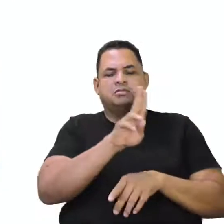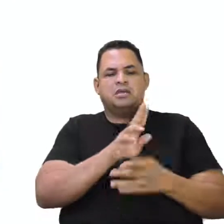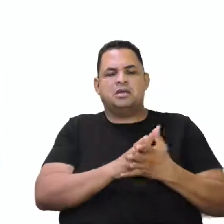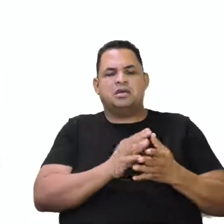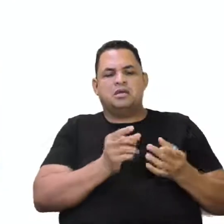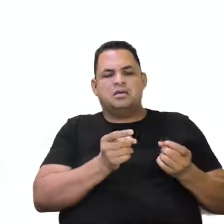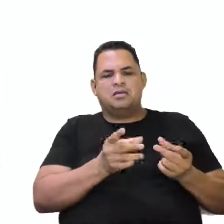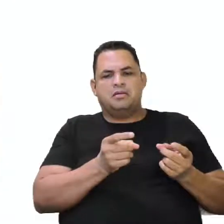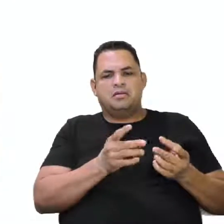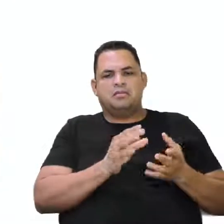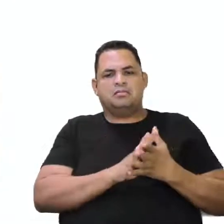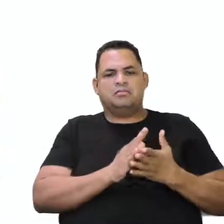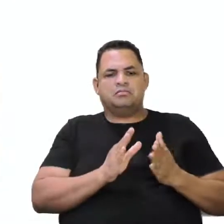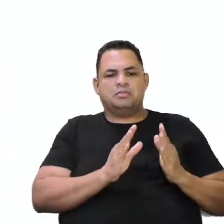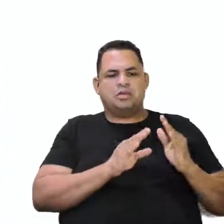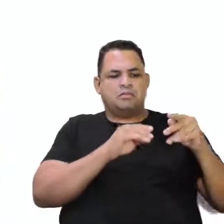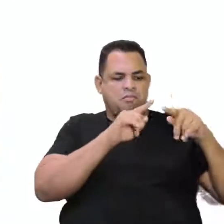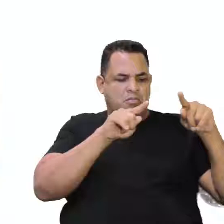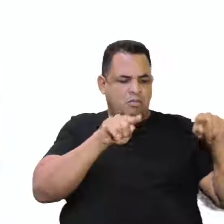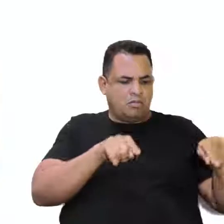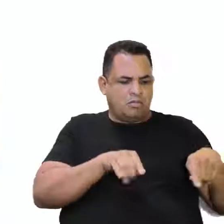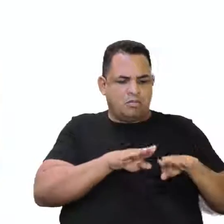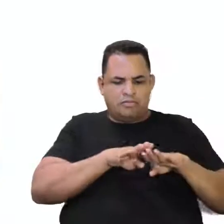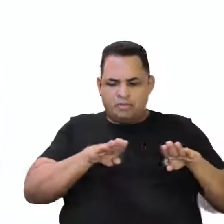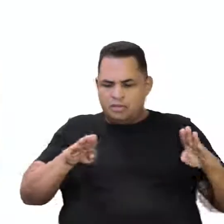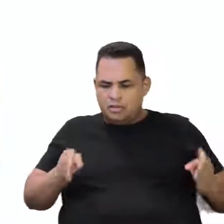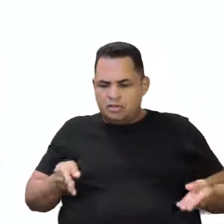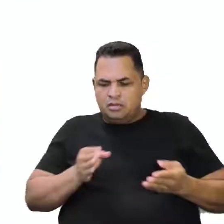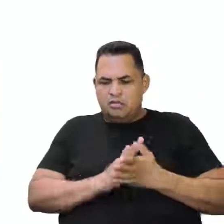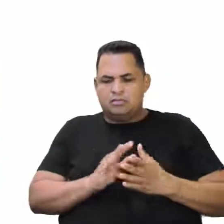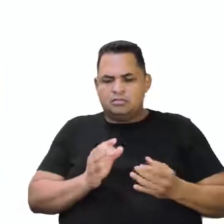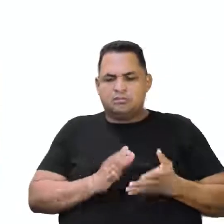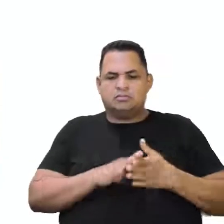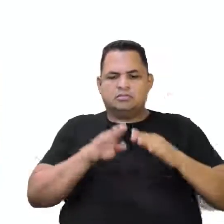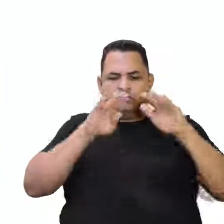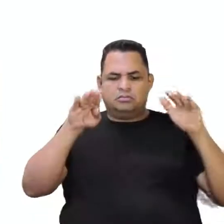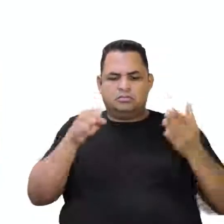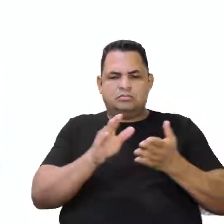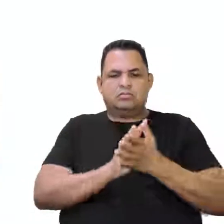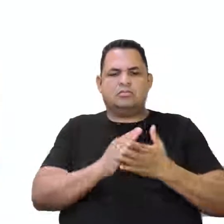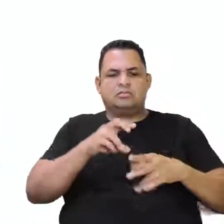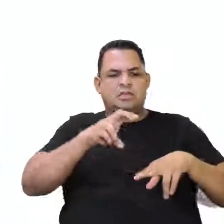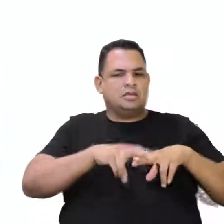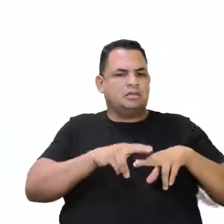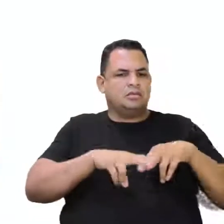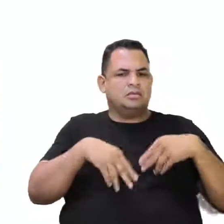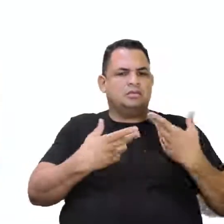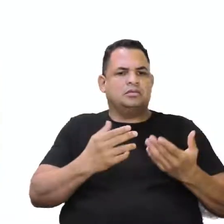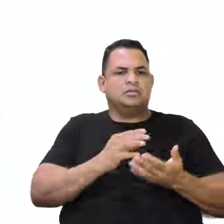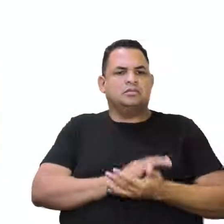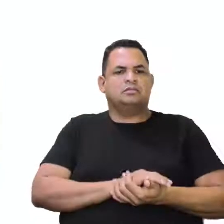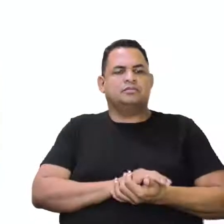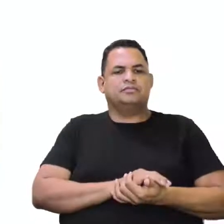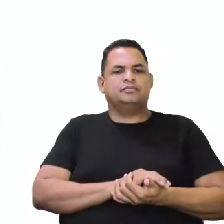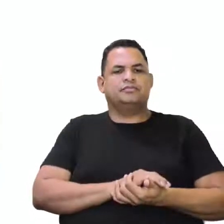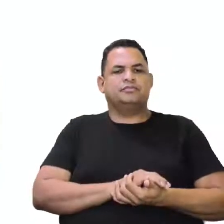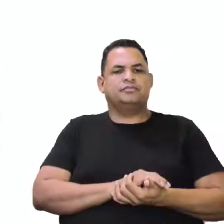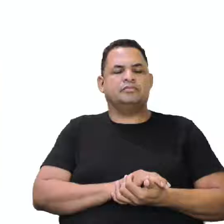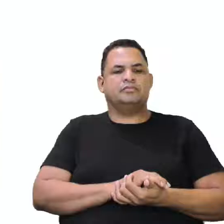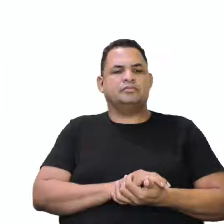comercial, para móveis e também as questões de fabricações distintas,